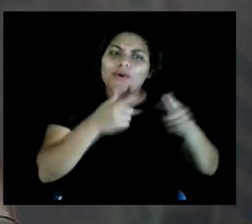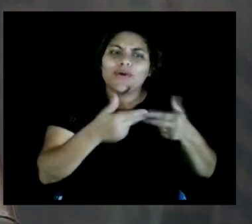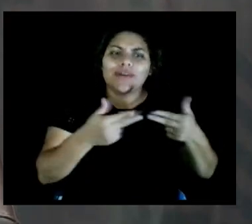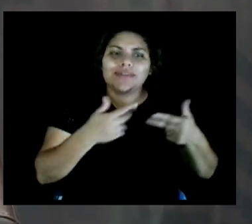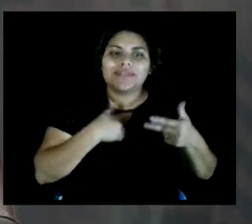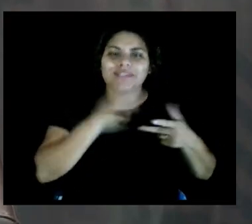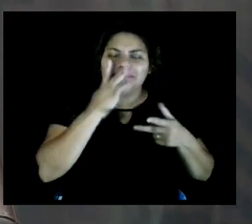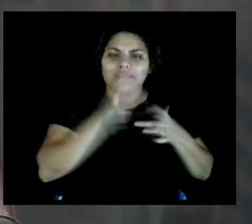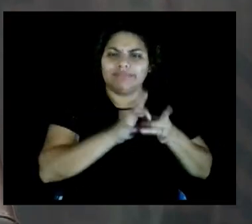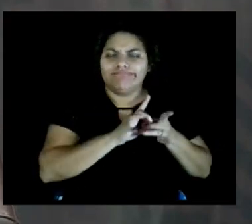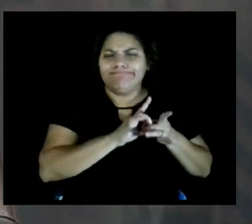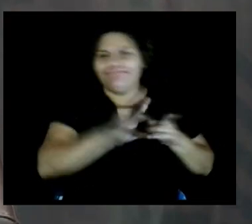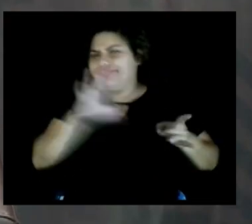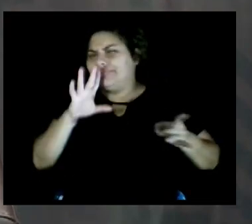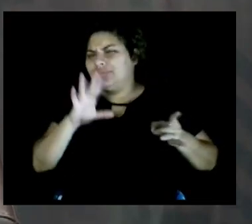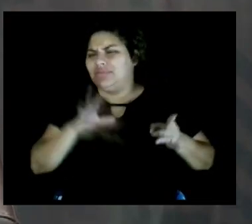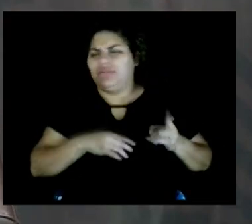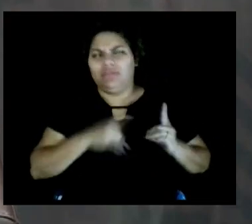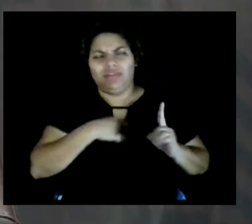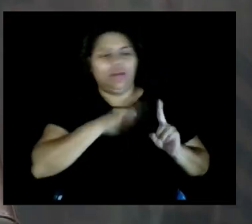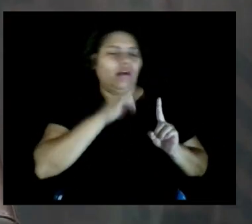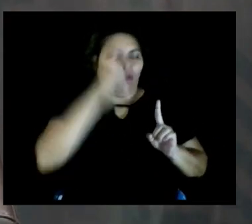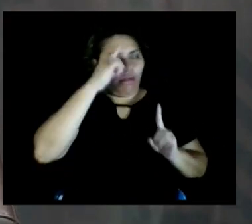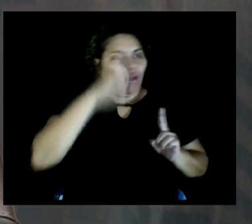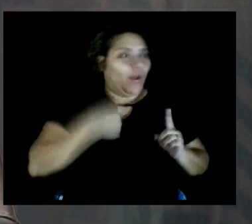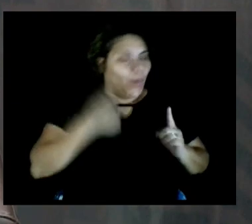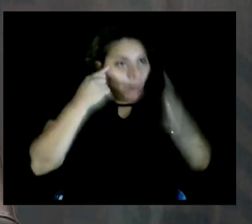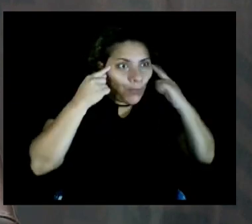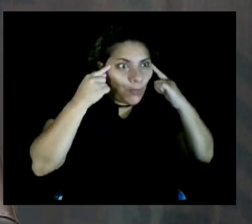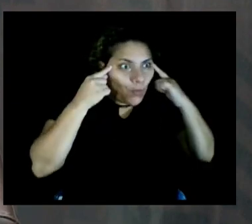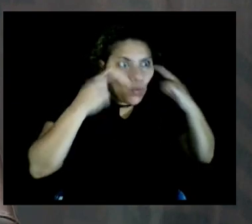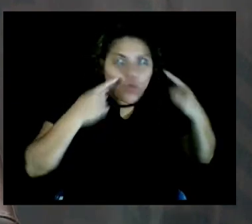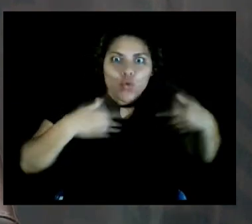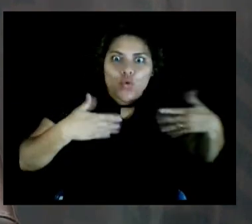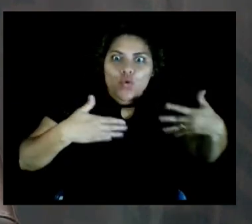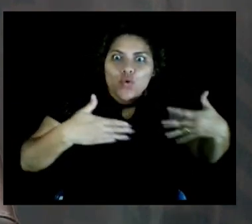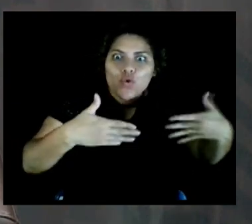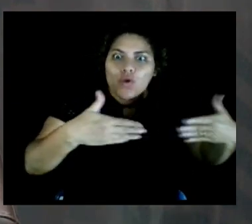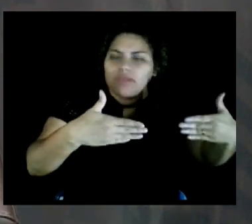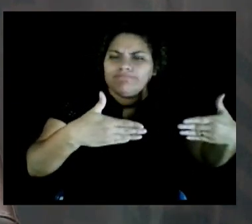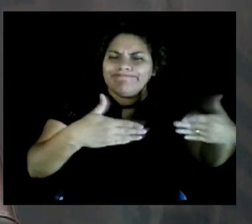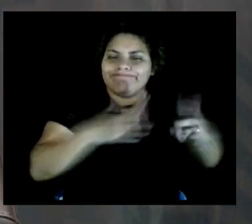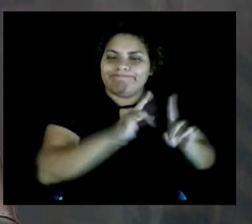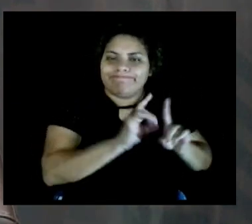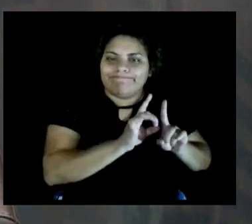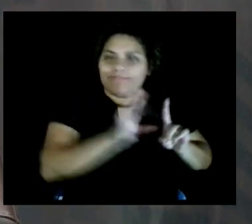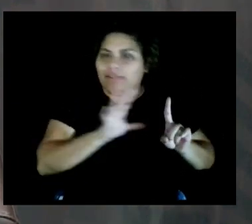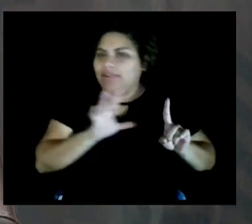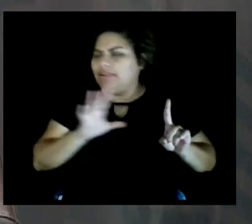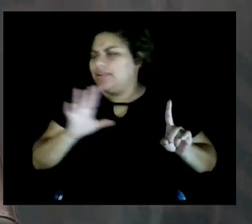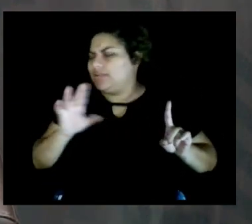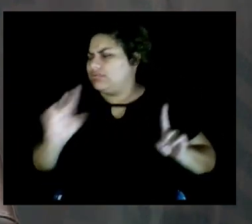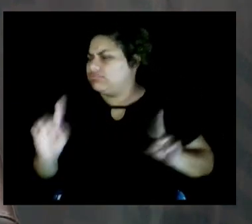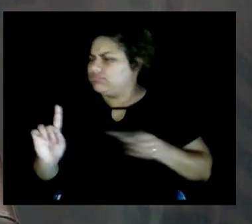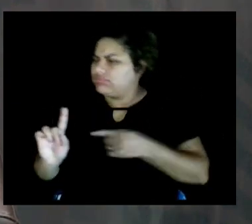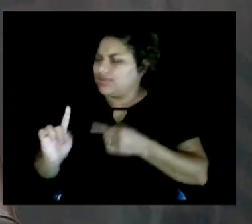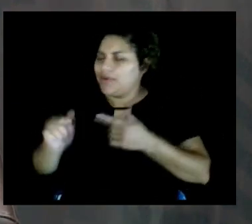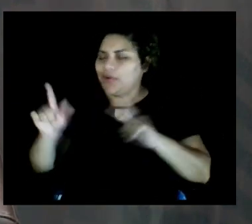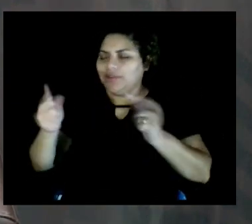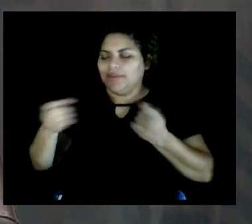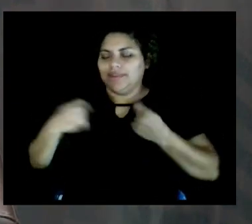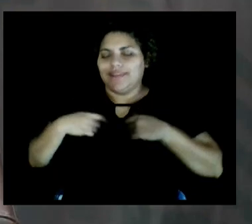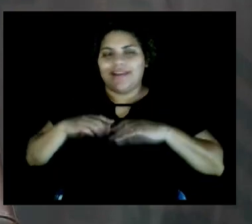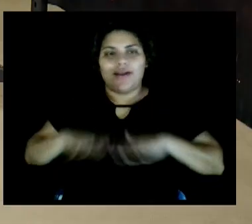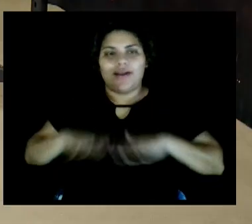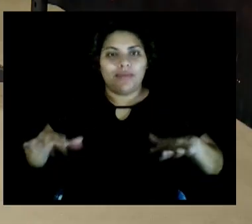desse automatismo, desse dinamismo que eles estão vivendo. Né? Não, a gente não pode falar, faça isso, porque não está compatível com a